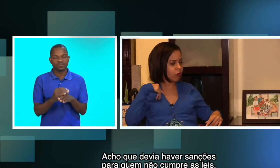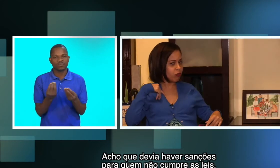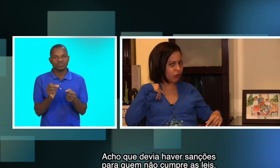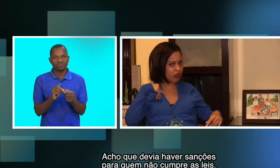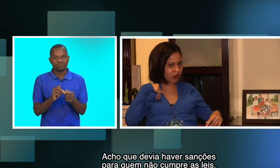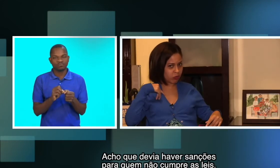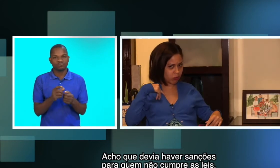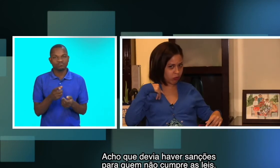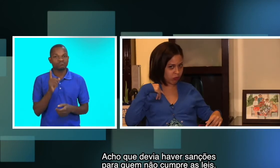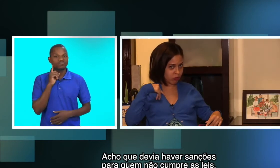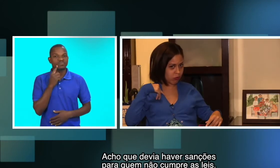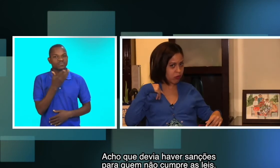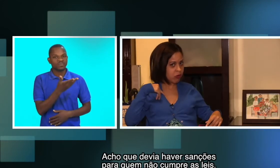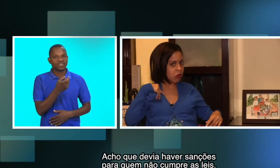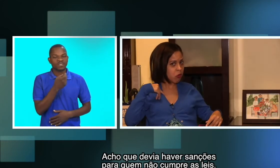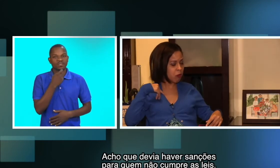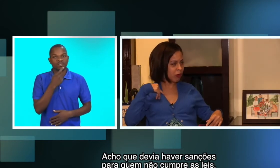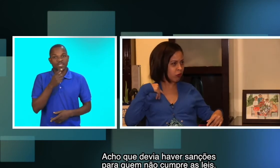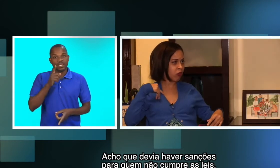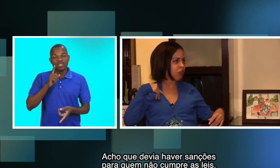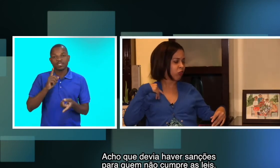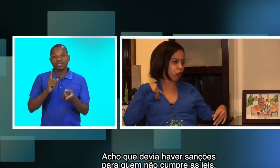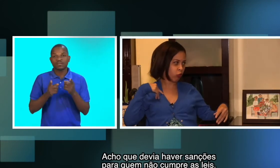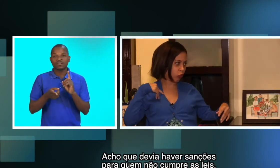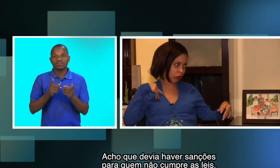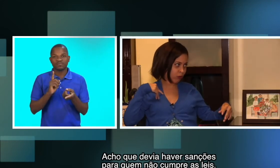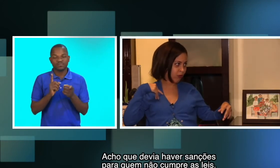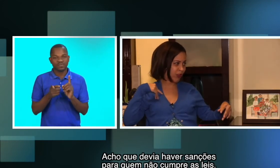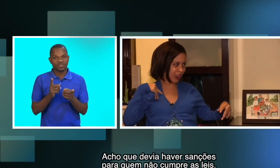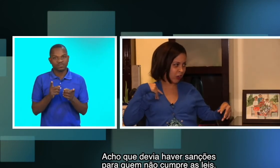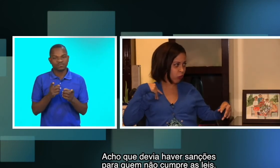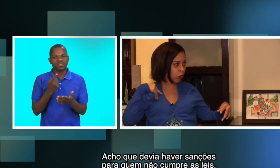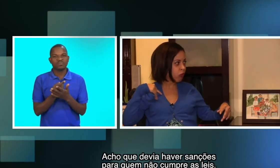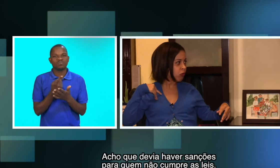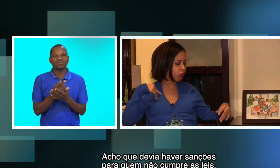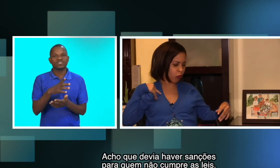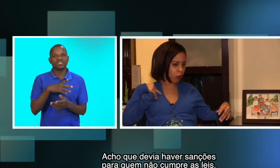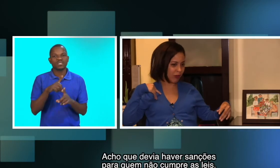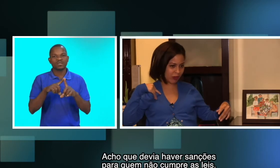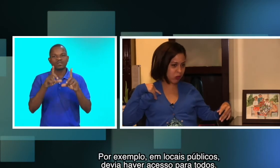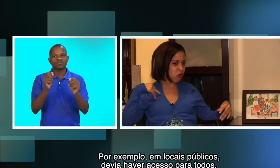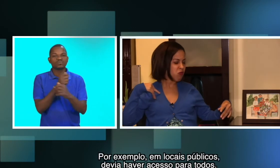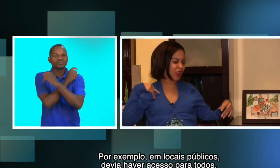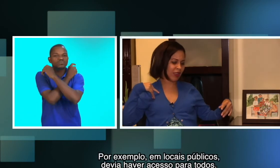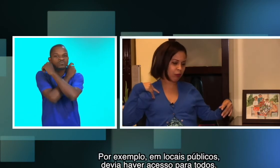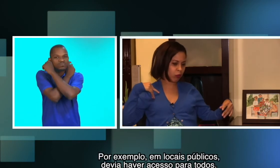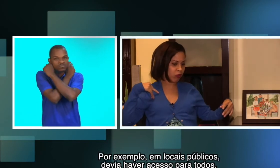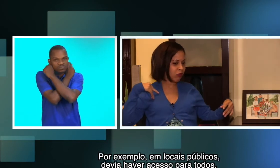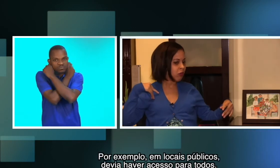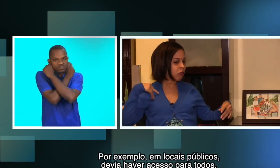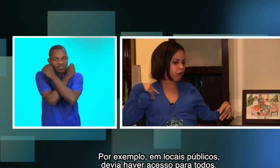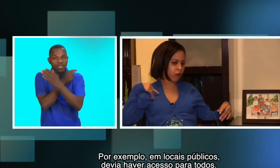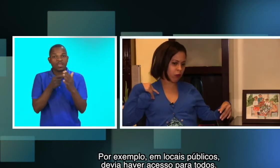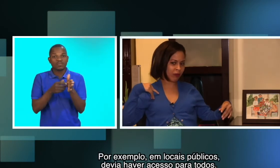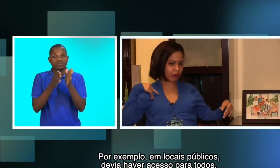que devia haver umas sanções. Será que não oculta as coisas? Por exemplo,